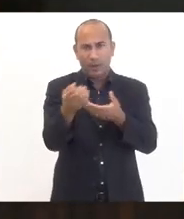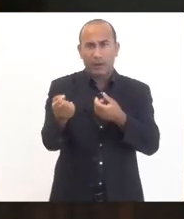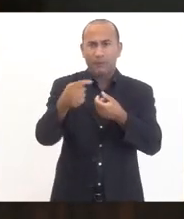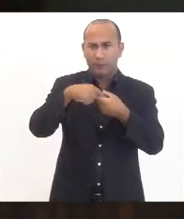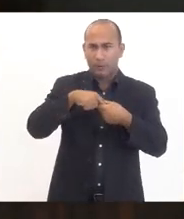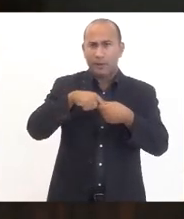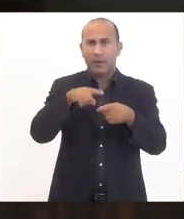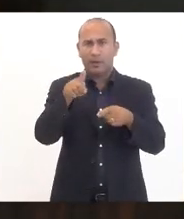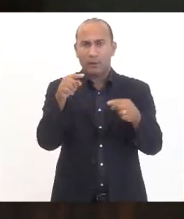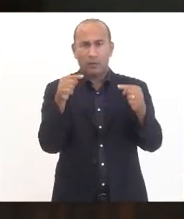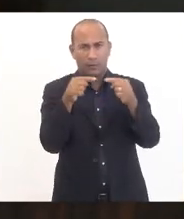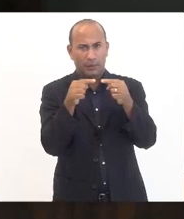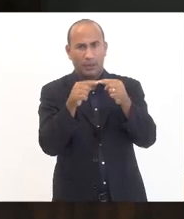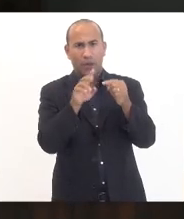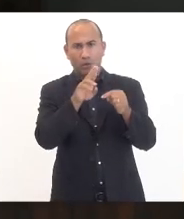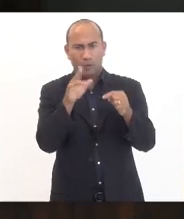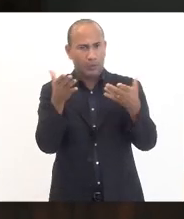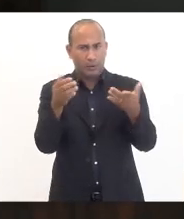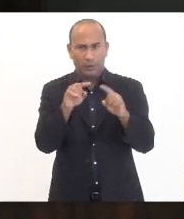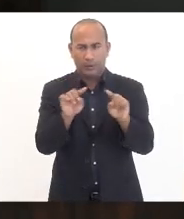está acordado, depois vamos botar nominal.